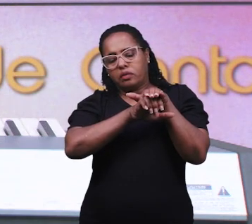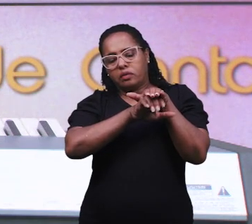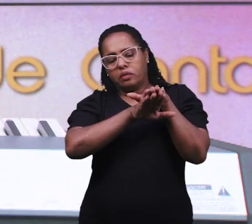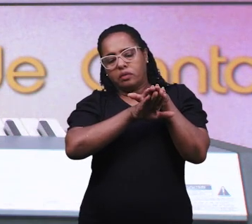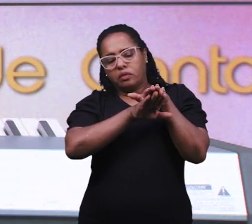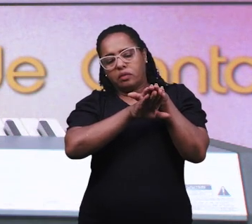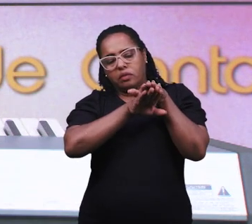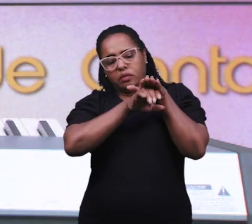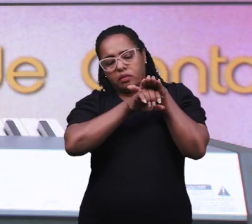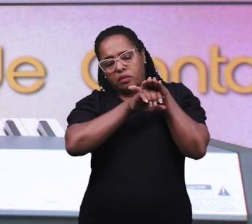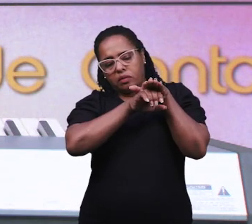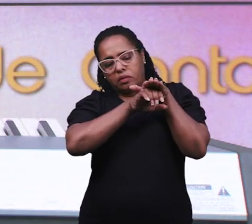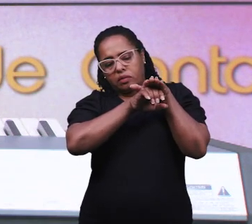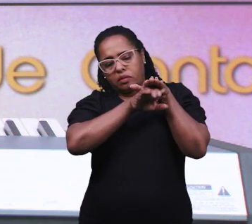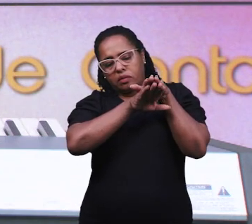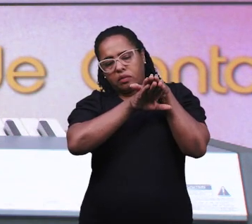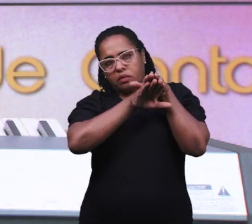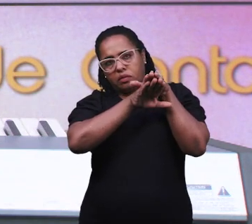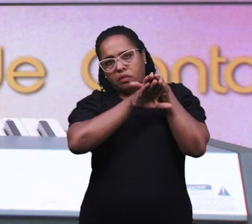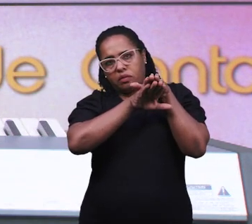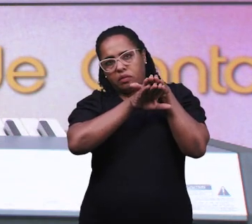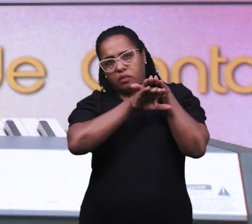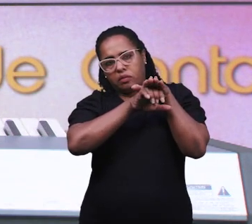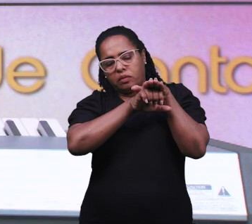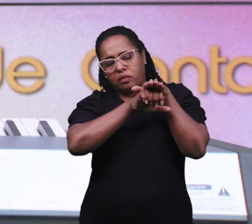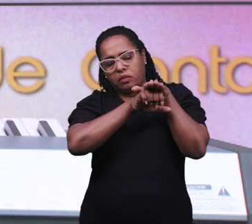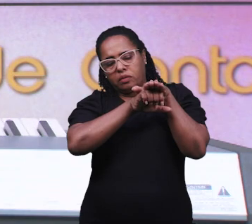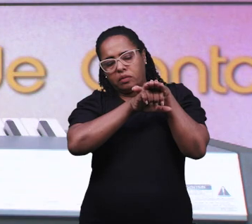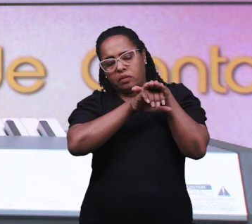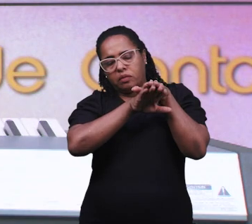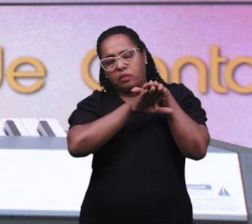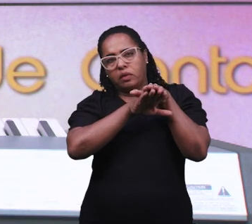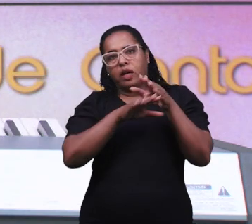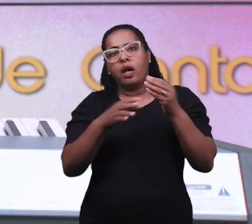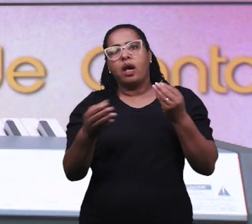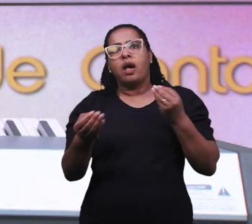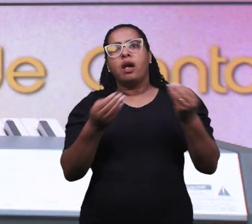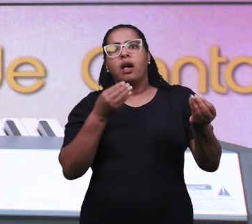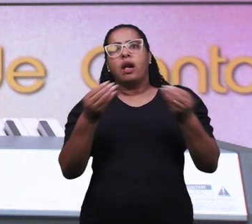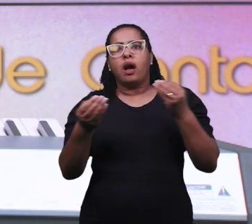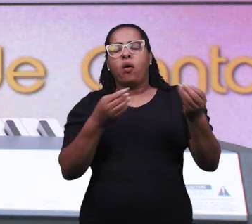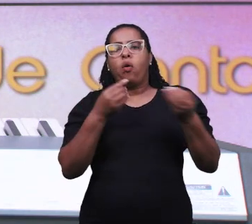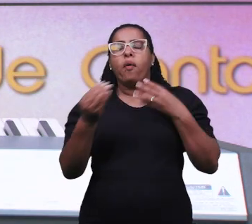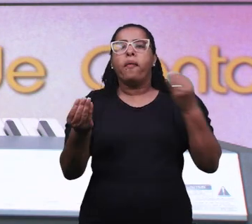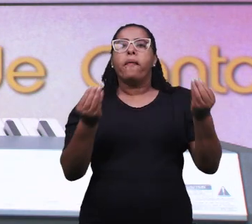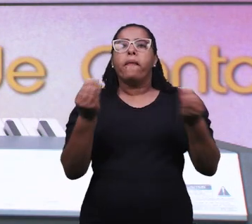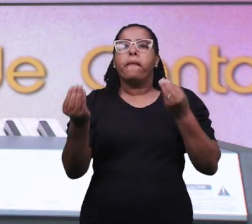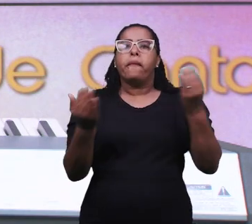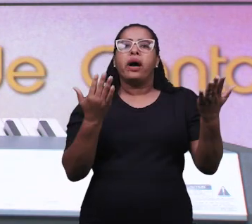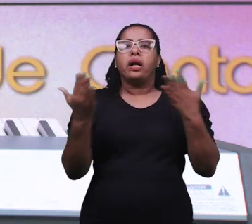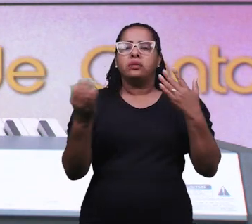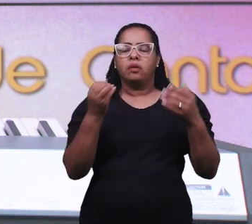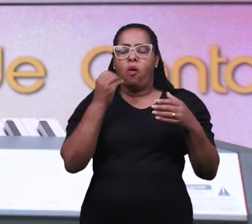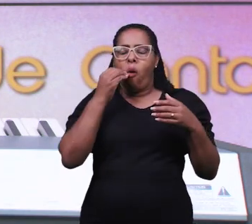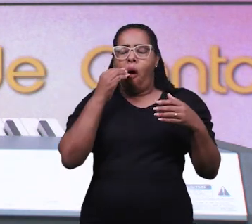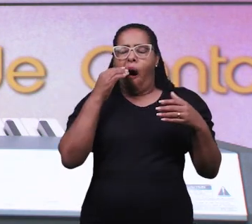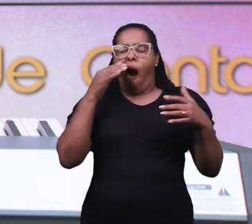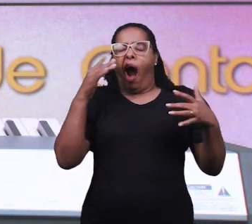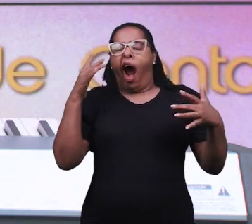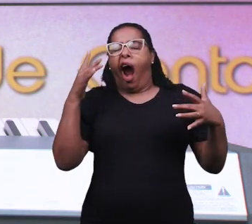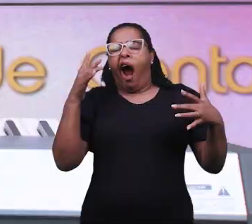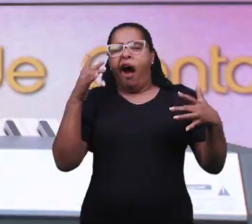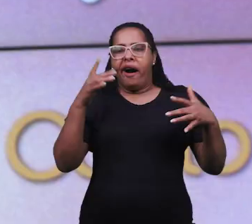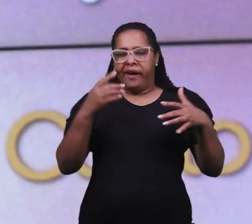subir. Isso é como se nós estivéssemos abrindo um bocejo reprimido na descida.